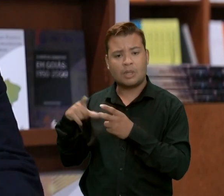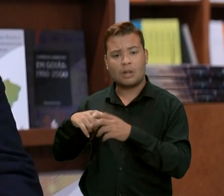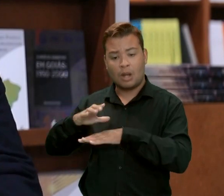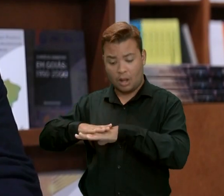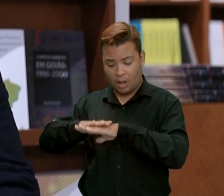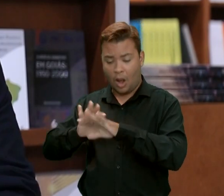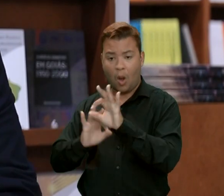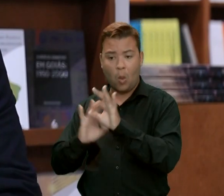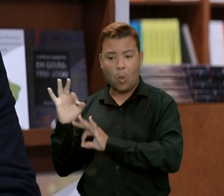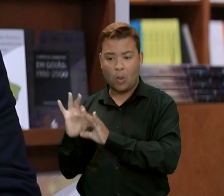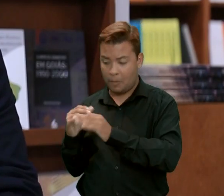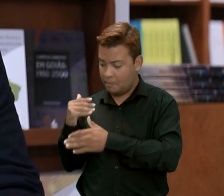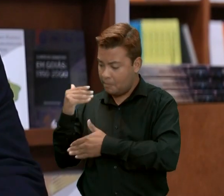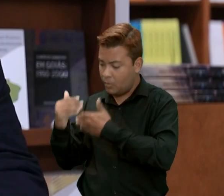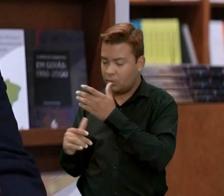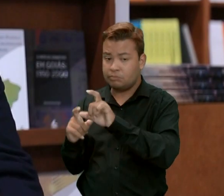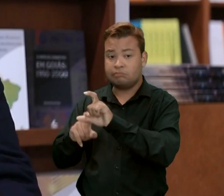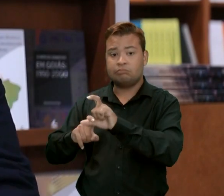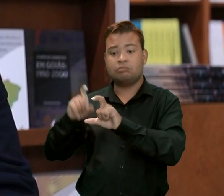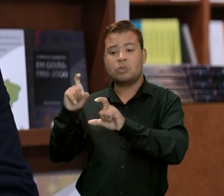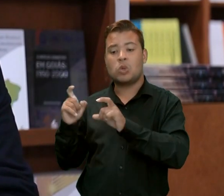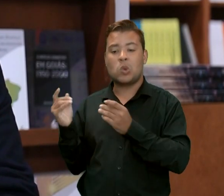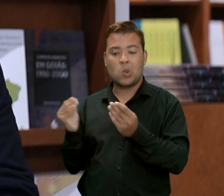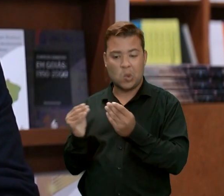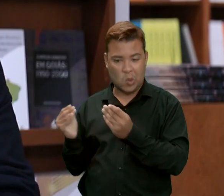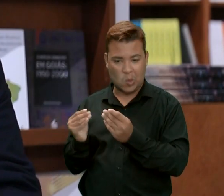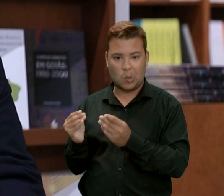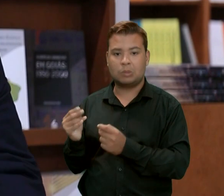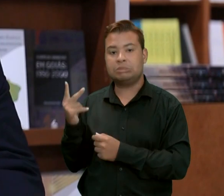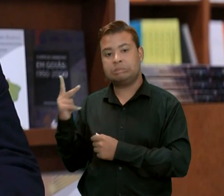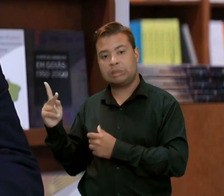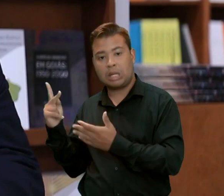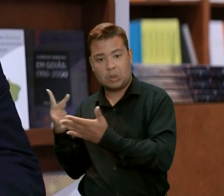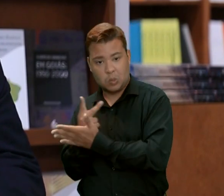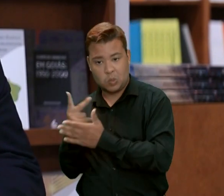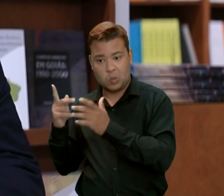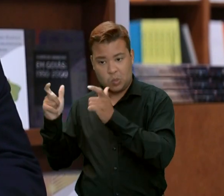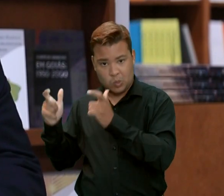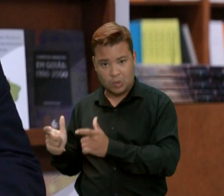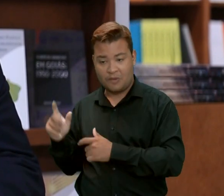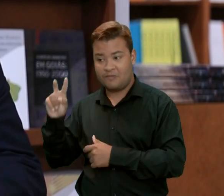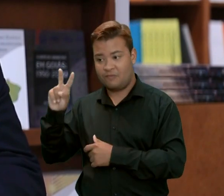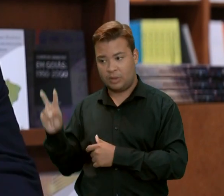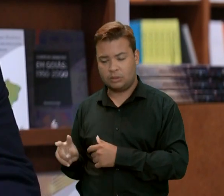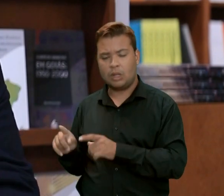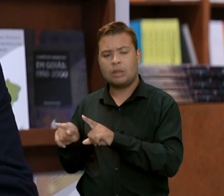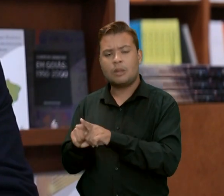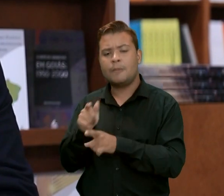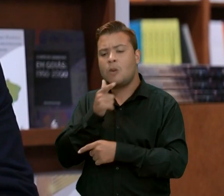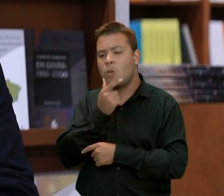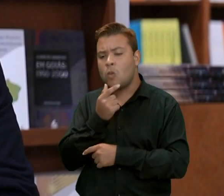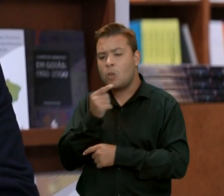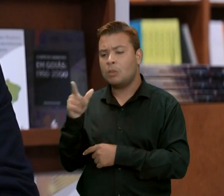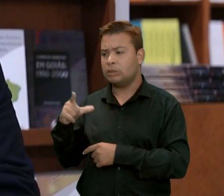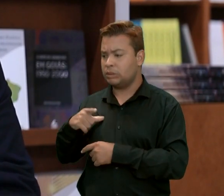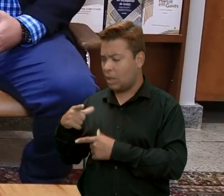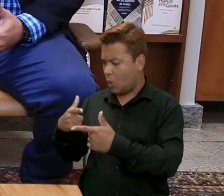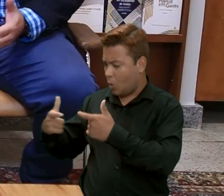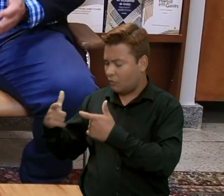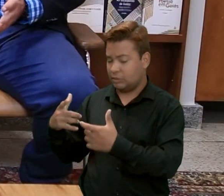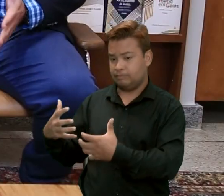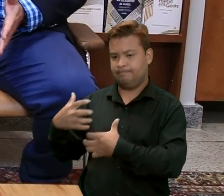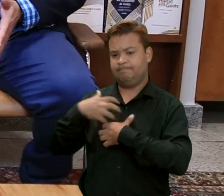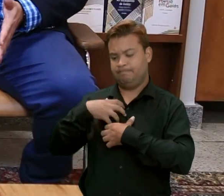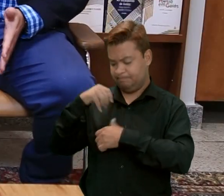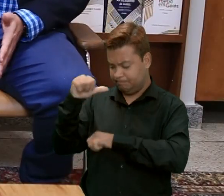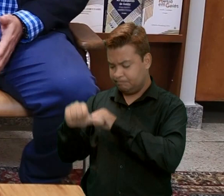desse processo de independência do que está acontecendo na Venezuela e a maneira como o próprio Simão Bolívar ele é transformado por esse conflito. Obviamente